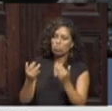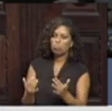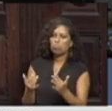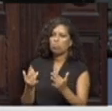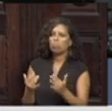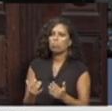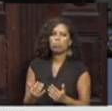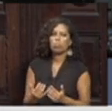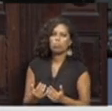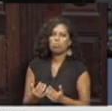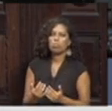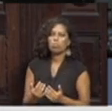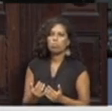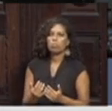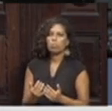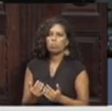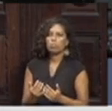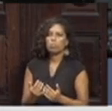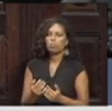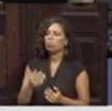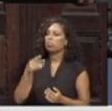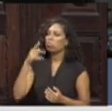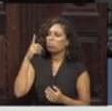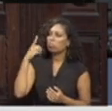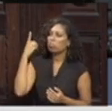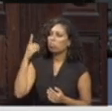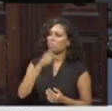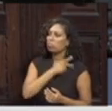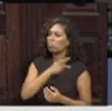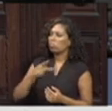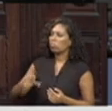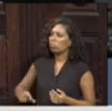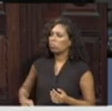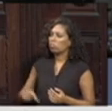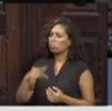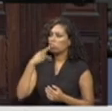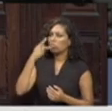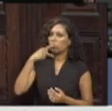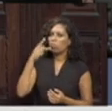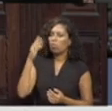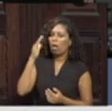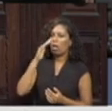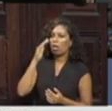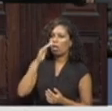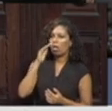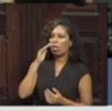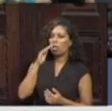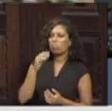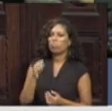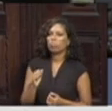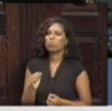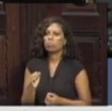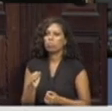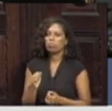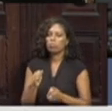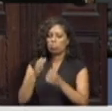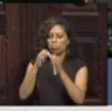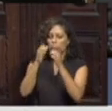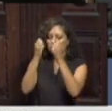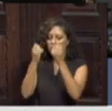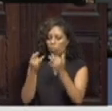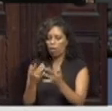separado, pela constitucionalidade com emenda do deputado André Correia, relator original, e concordância